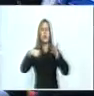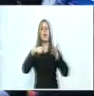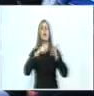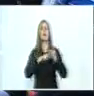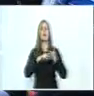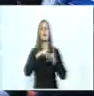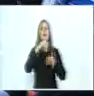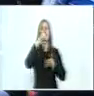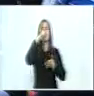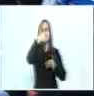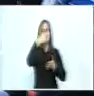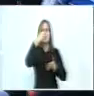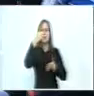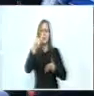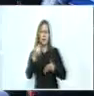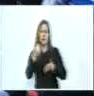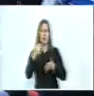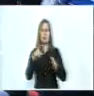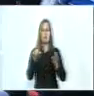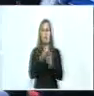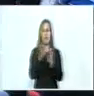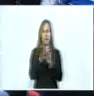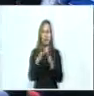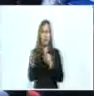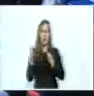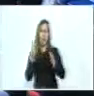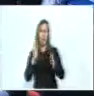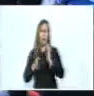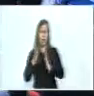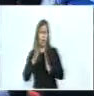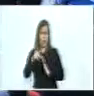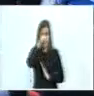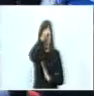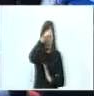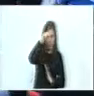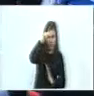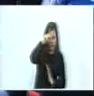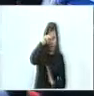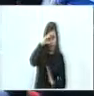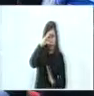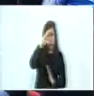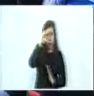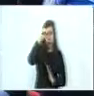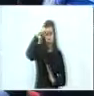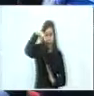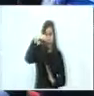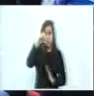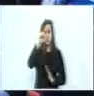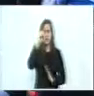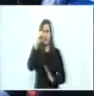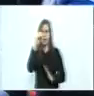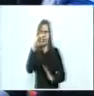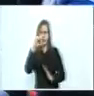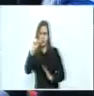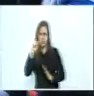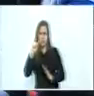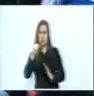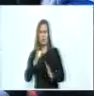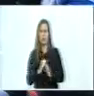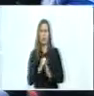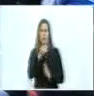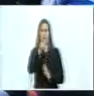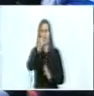064/2016, realizado entre a Prefeitura de Viçosa e o Consórcio Intermunicipal Multissetorial do Vale